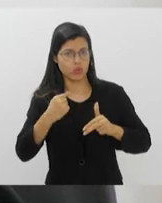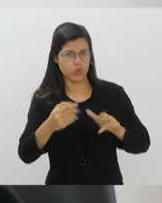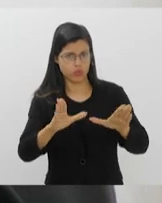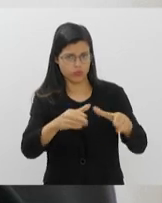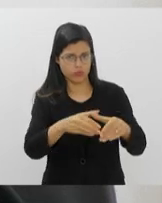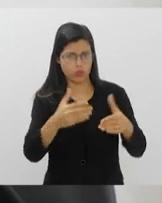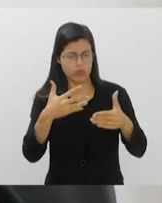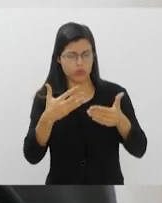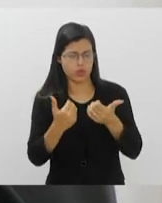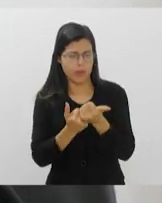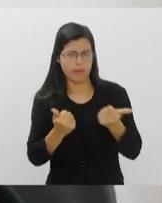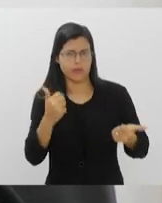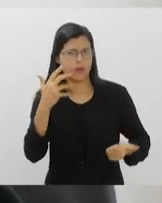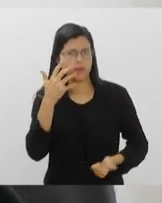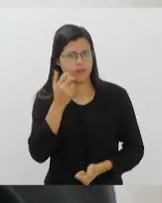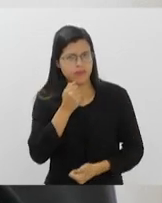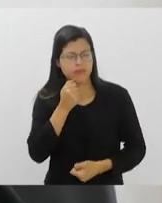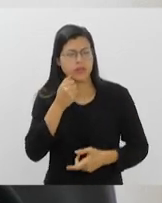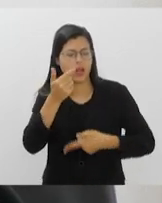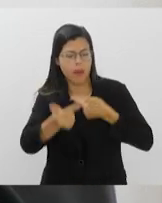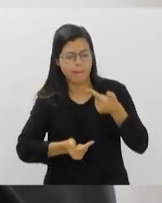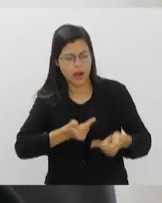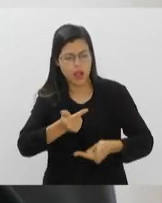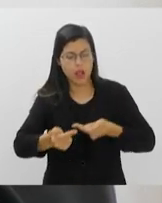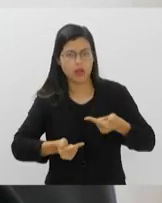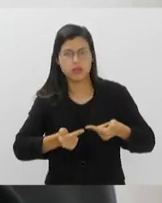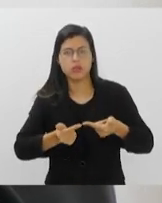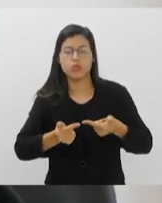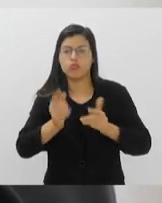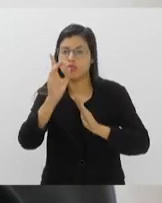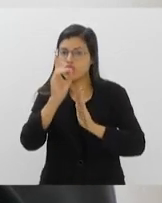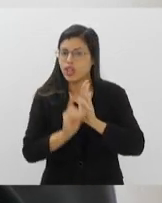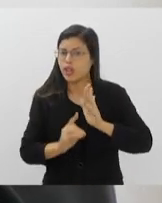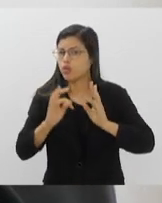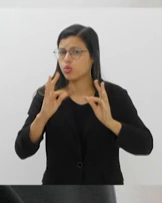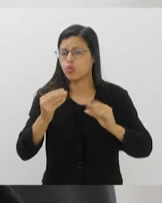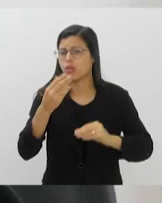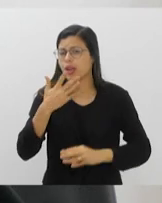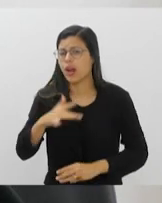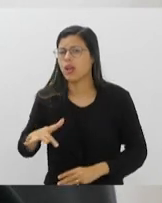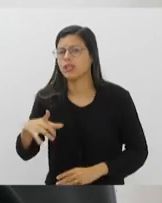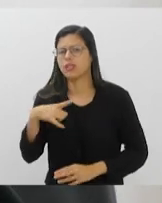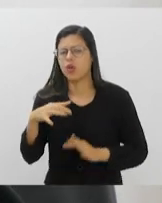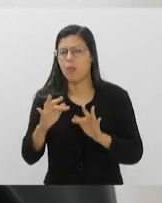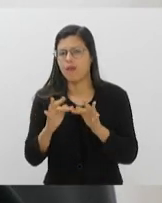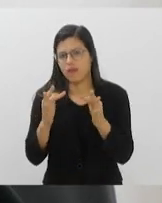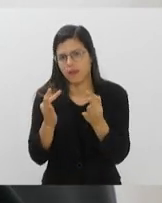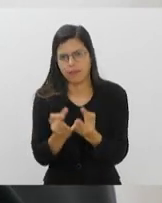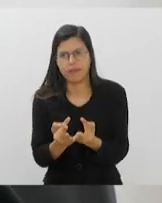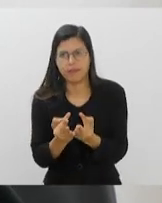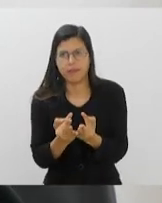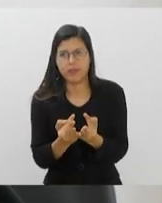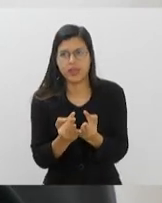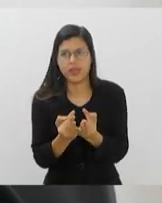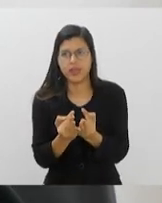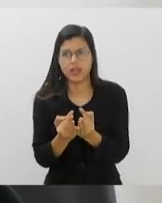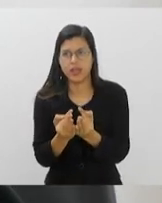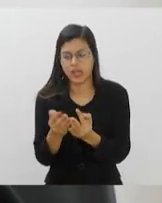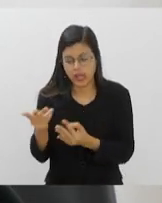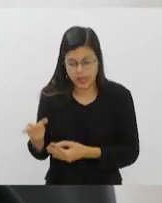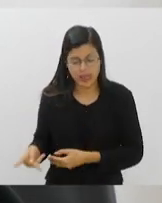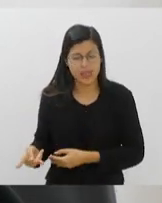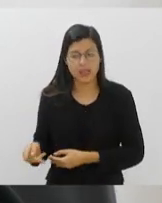apoio adoção trabalhamos para o maior direito de toda criança que é ter uma família para chamar de sua e que vai fazer